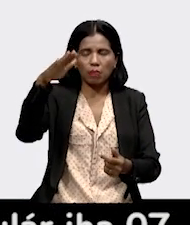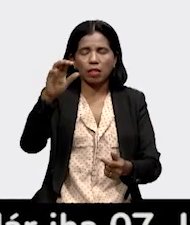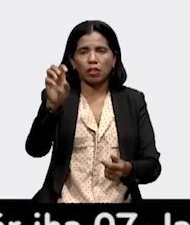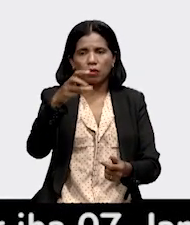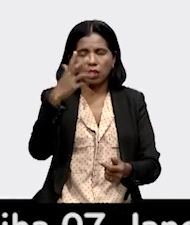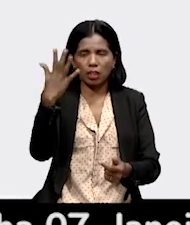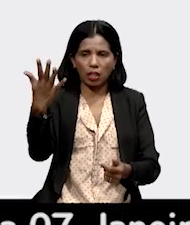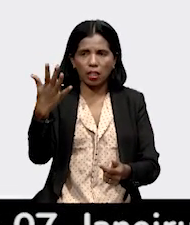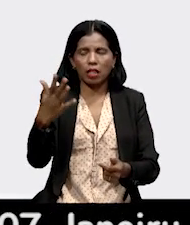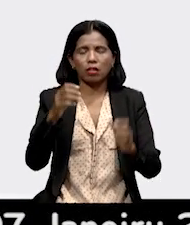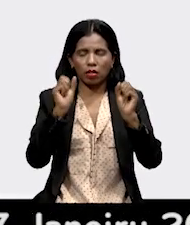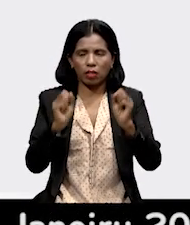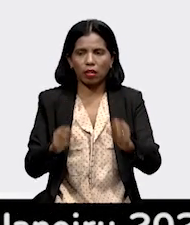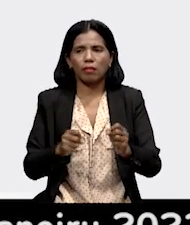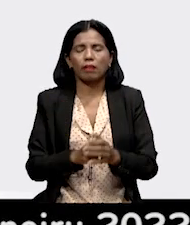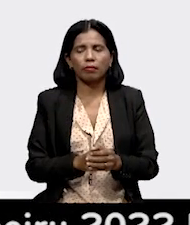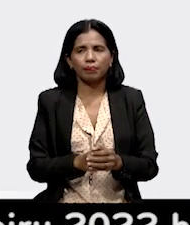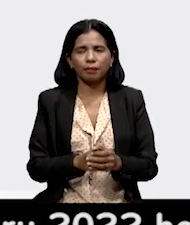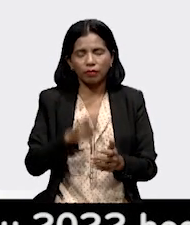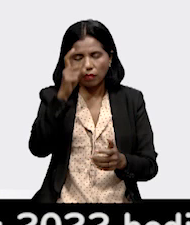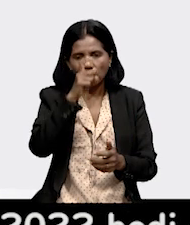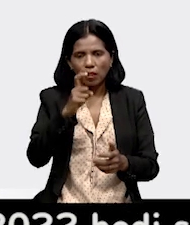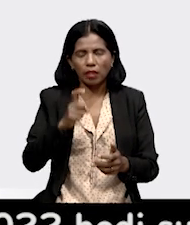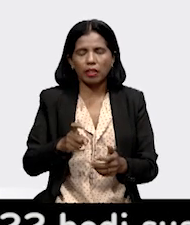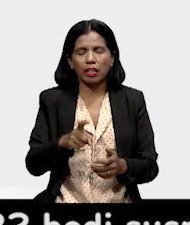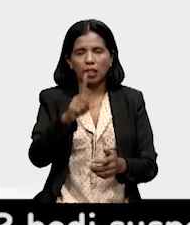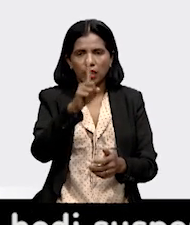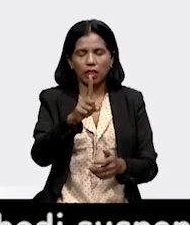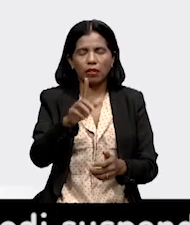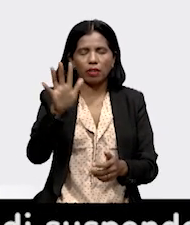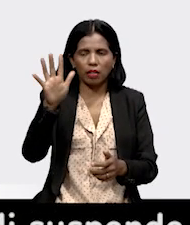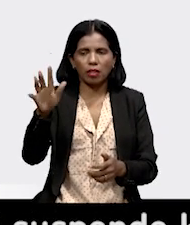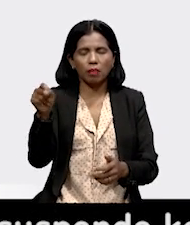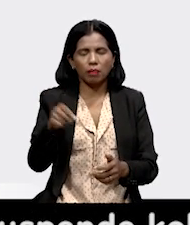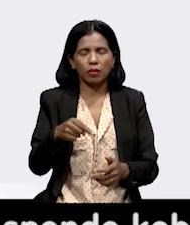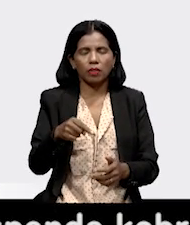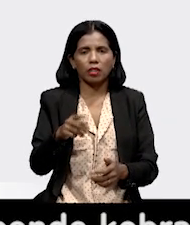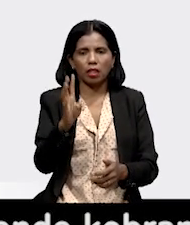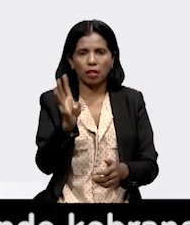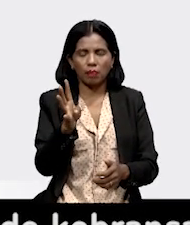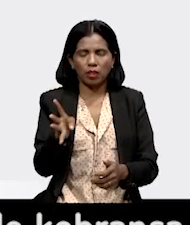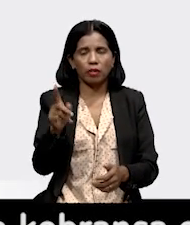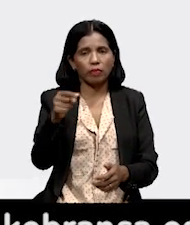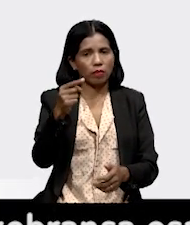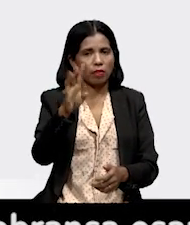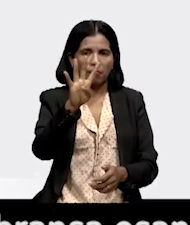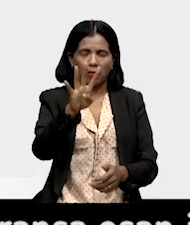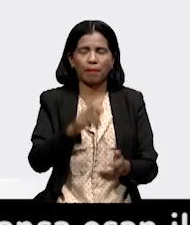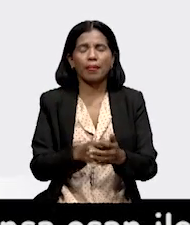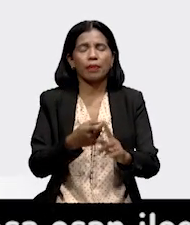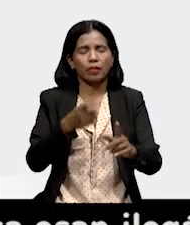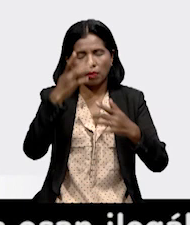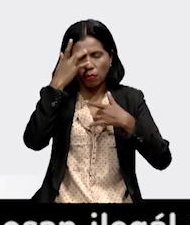singen vírgula lima, no hotinan ida to hat, ho porcento hat nulo vírgula hat. Husi caso dengue ne,